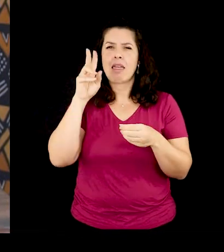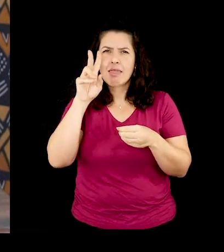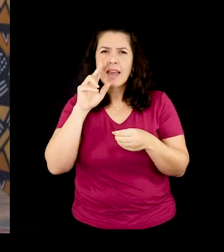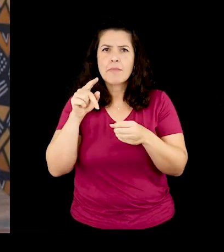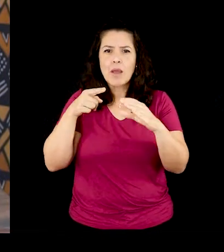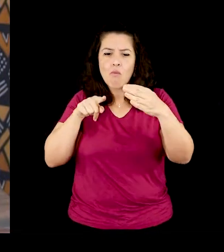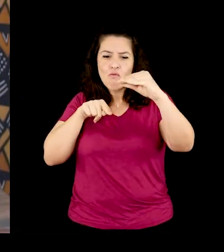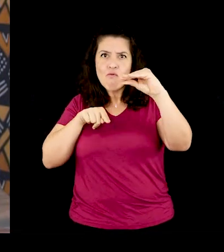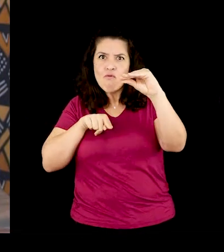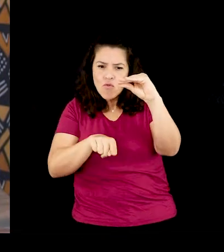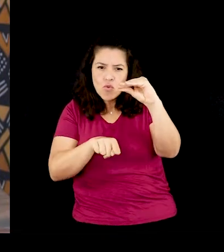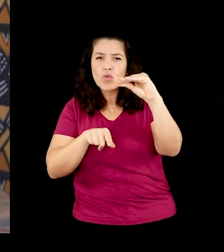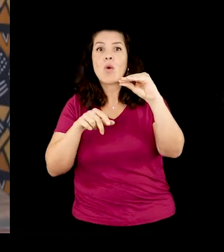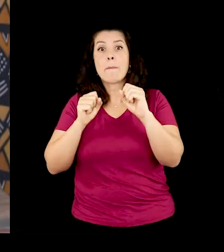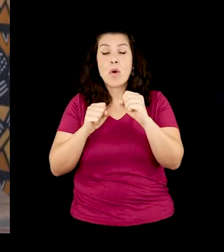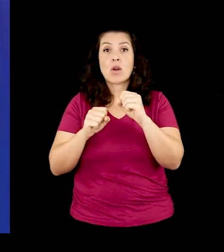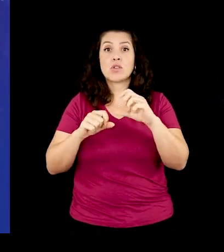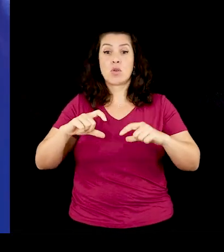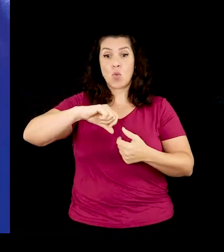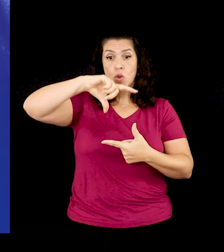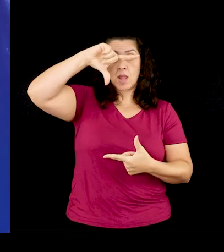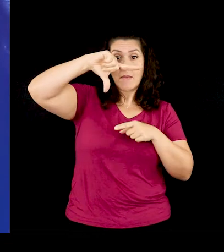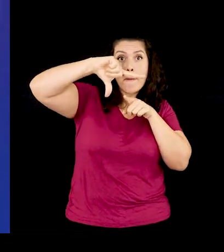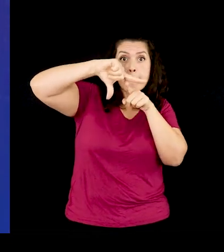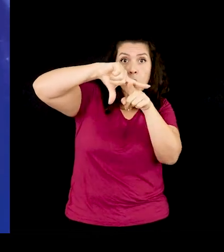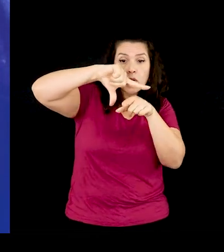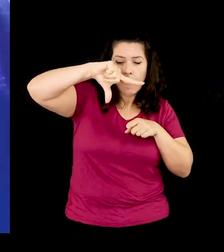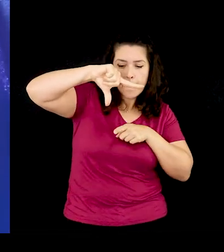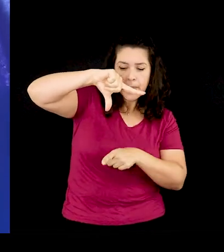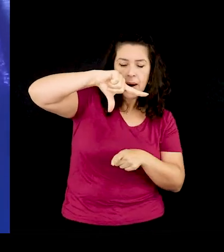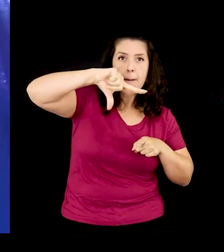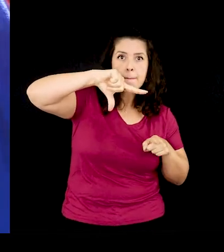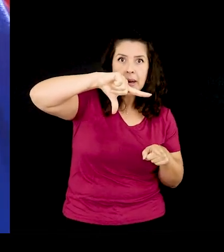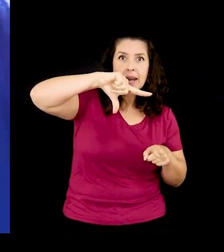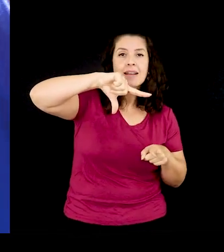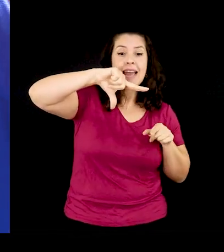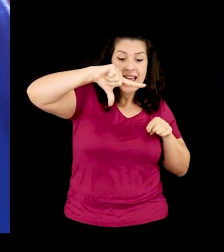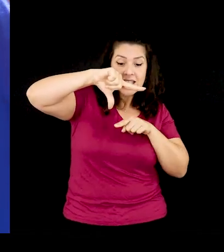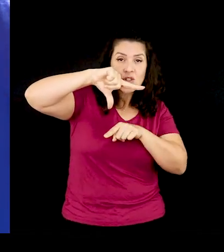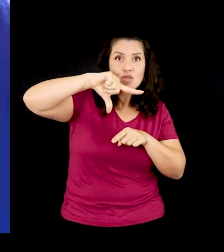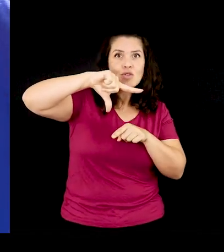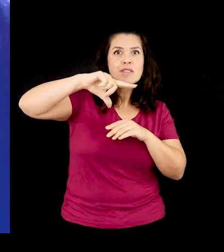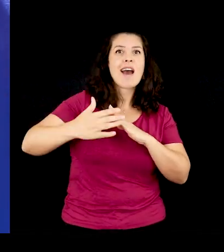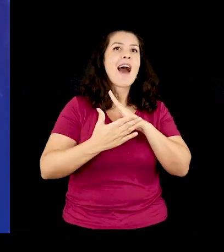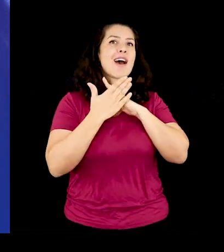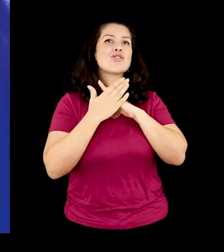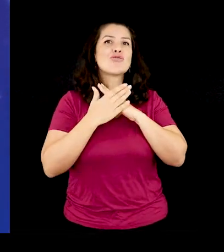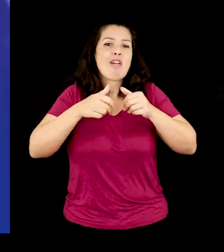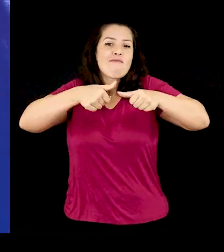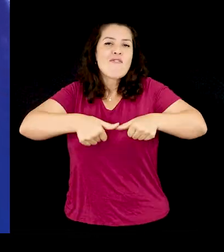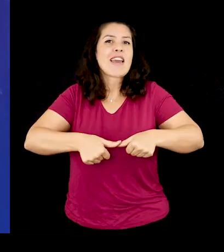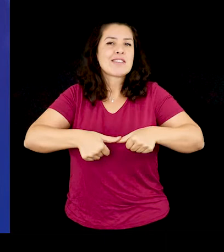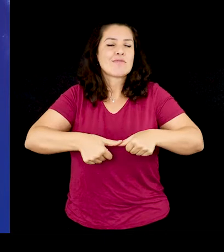eu falei. Então a gente faz um no topo e dois nas laterais. Os das laterais vão ajudar a gente a fixar o tecido para